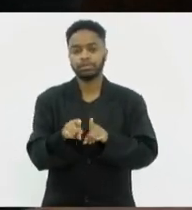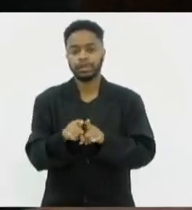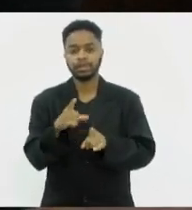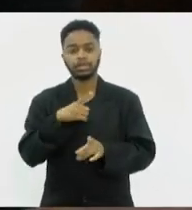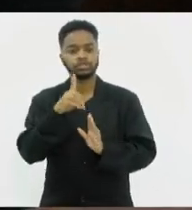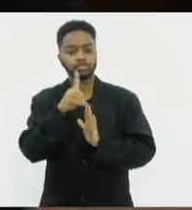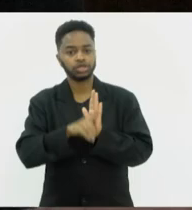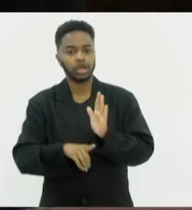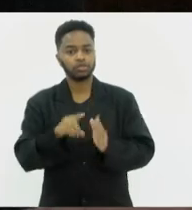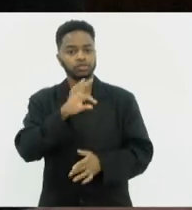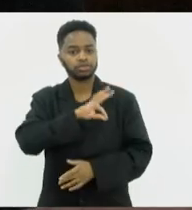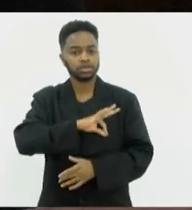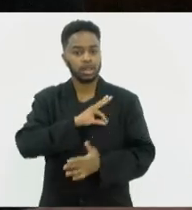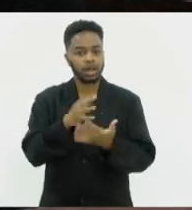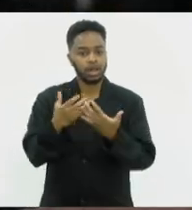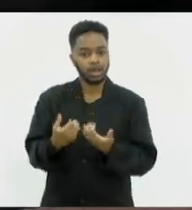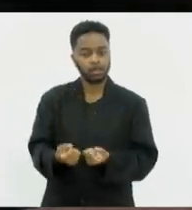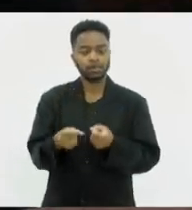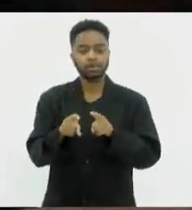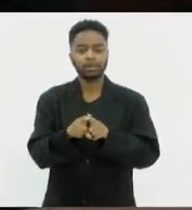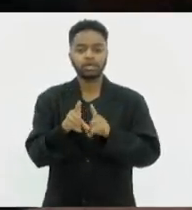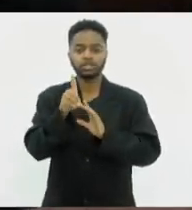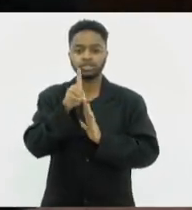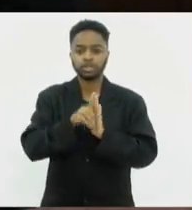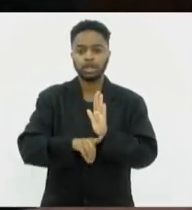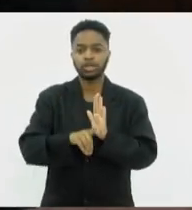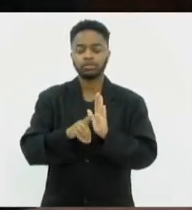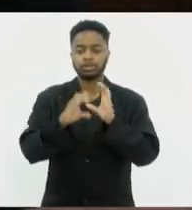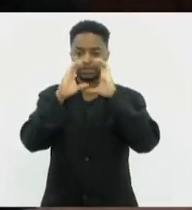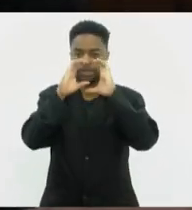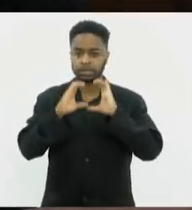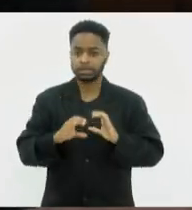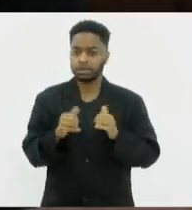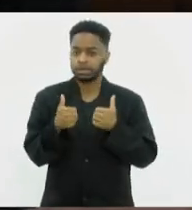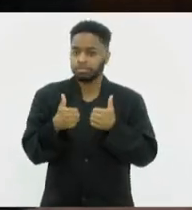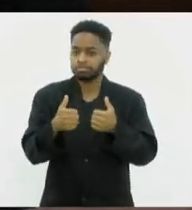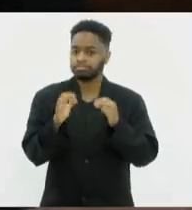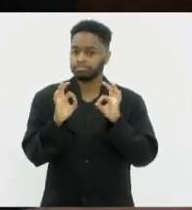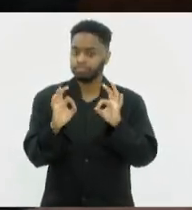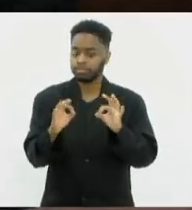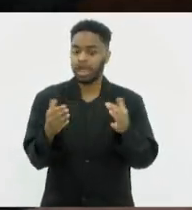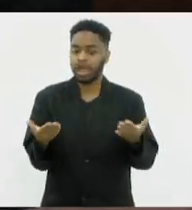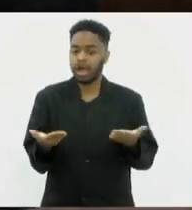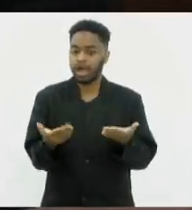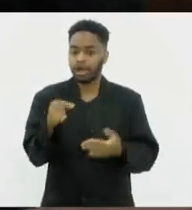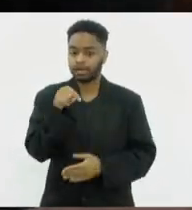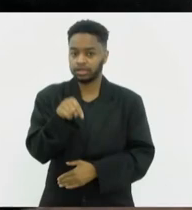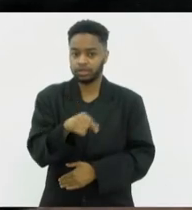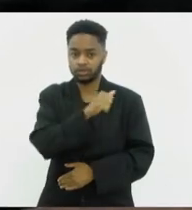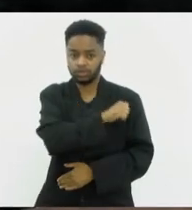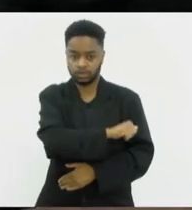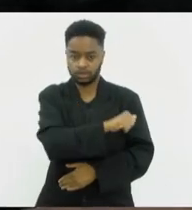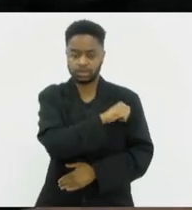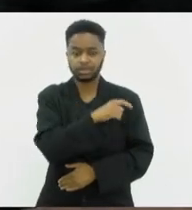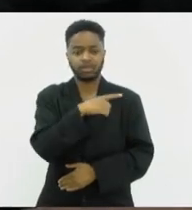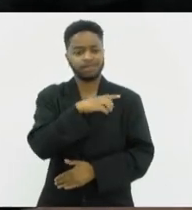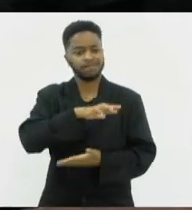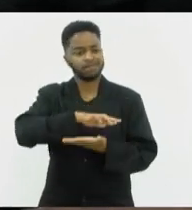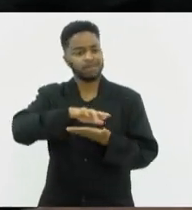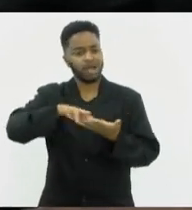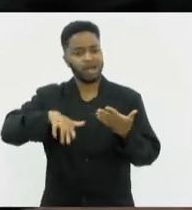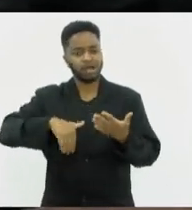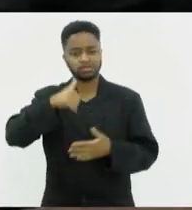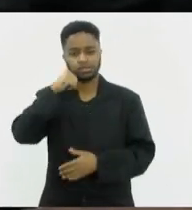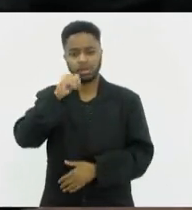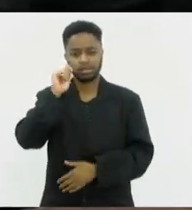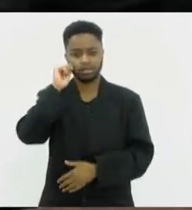renda, direito a uma cidadania plena. E aqui no Estado do Rio de Janeiro, centenas de milhares de mulheres